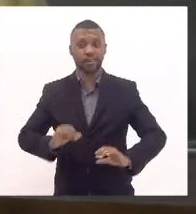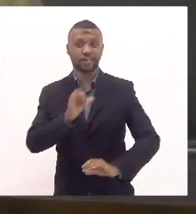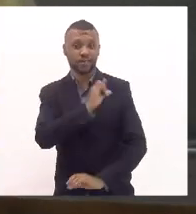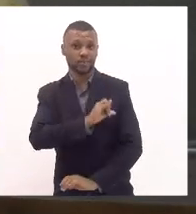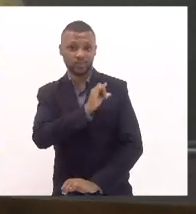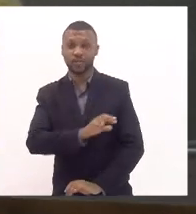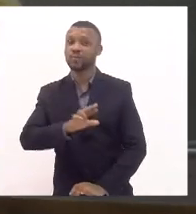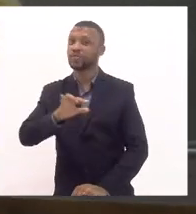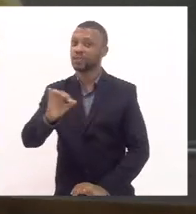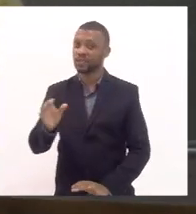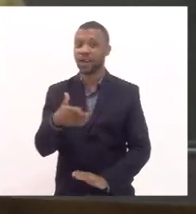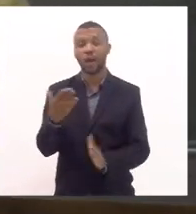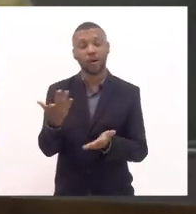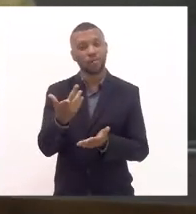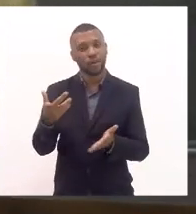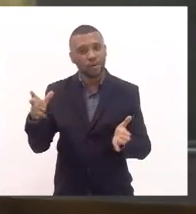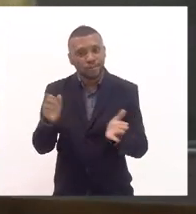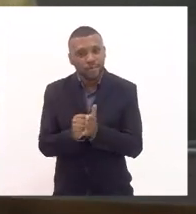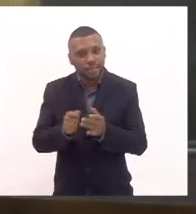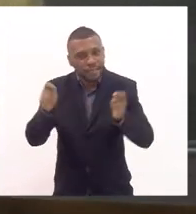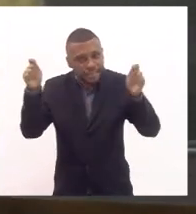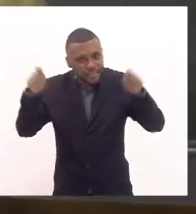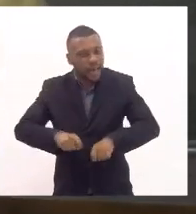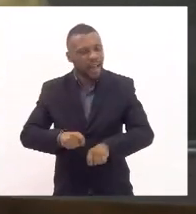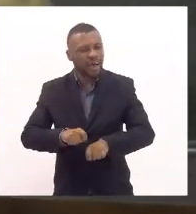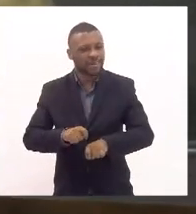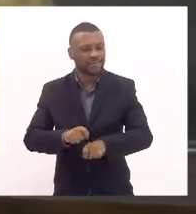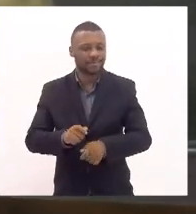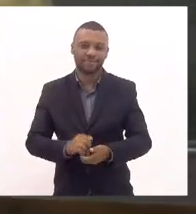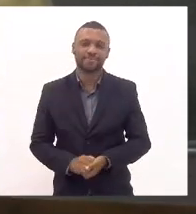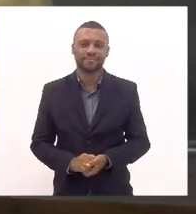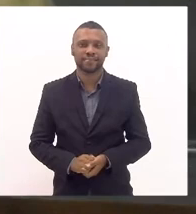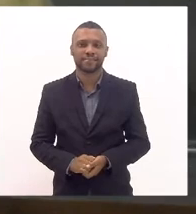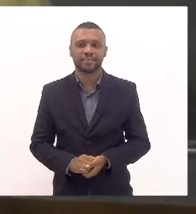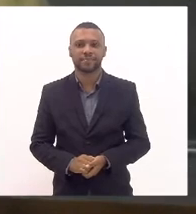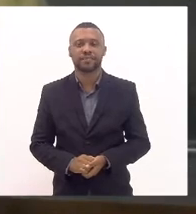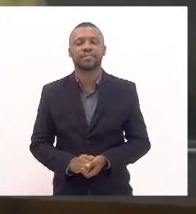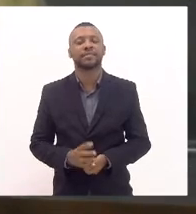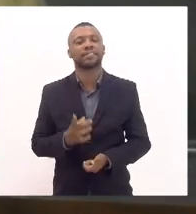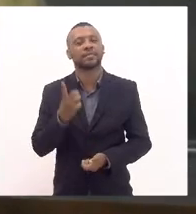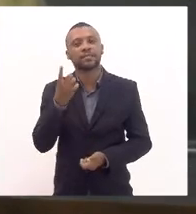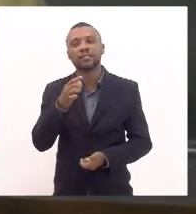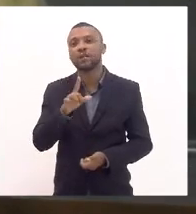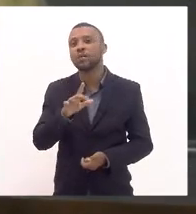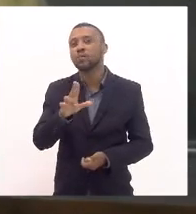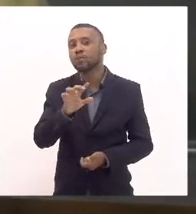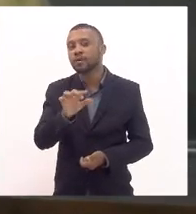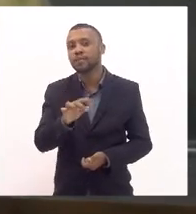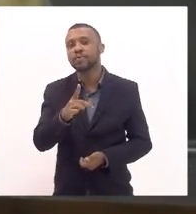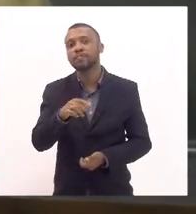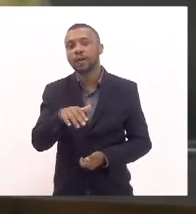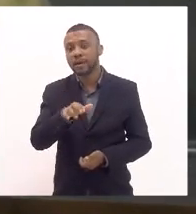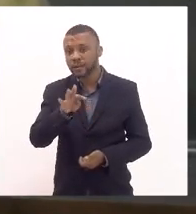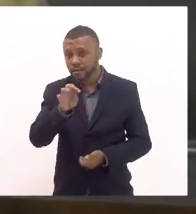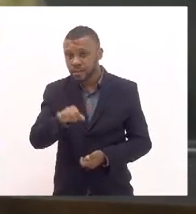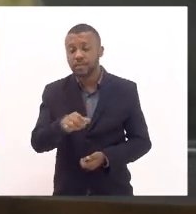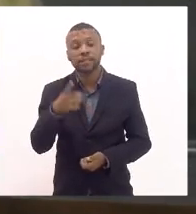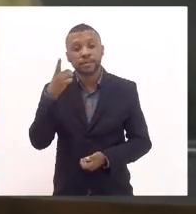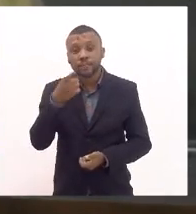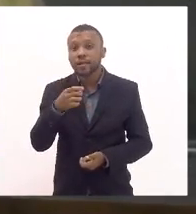carioca Então agora eu vou legitimar by o cada Deputado Luiz Martins Deputado Marcelo